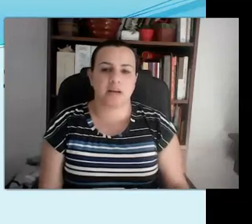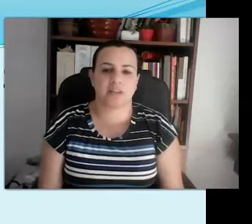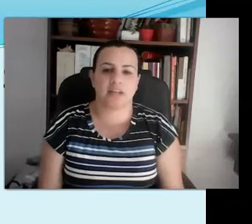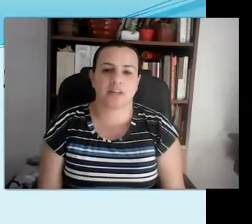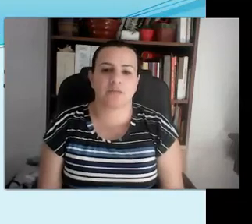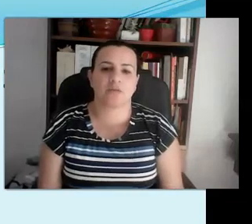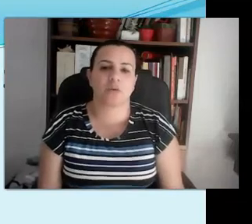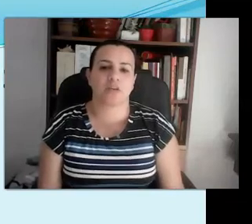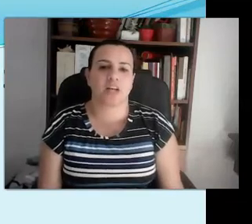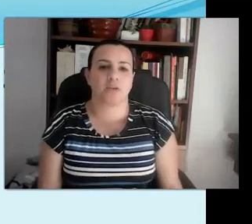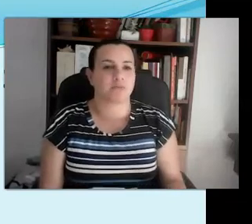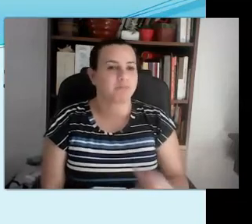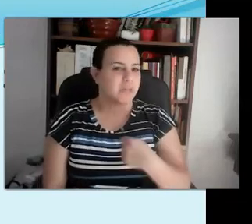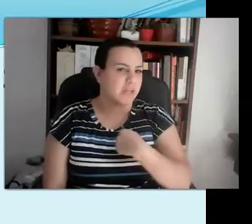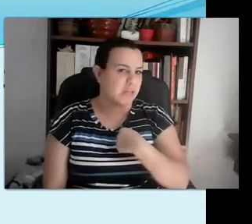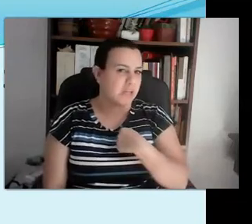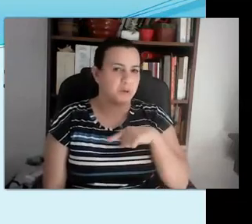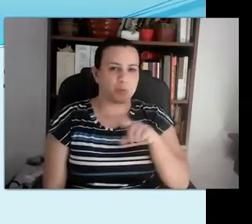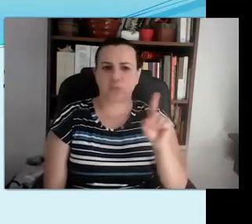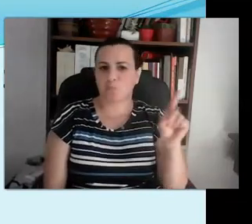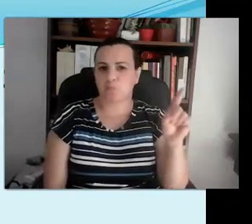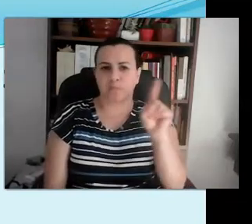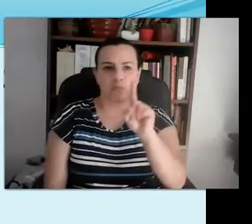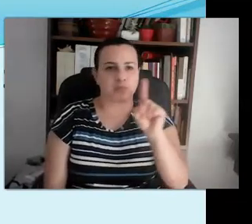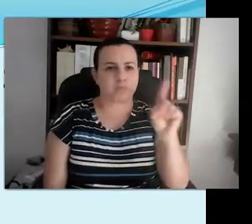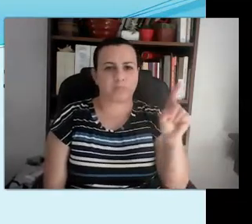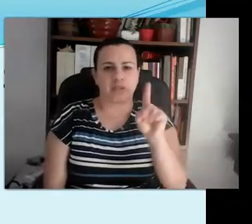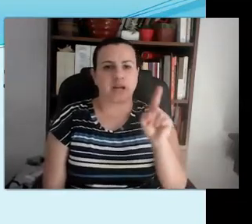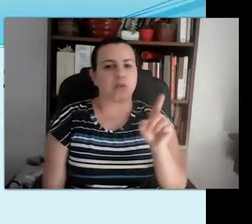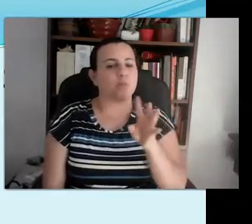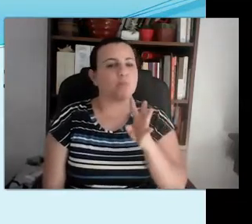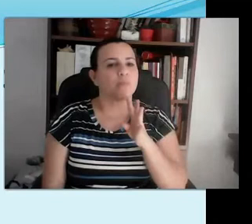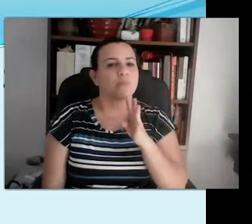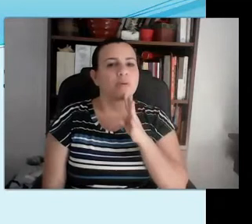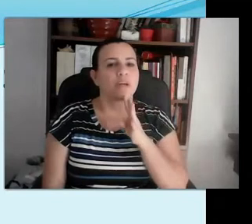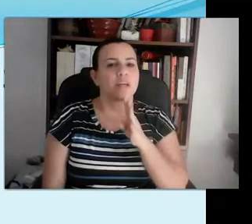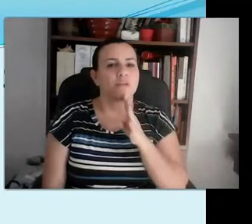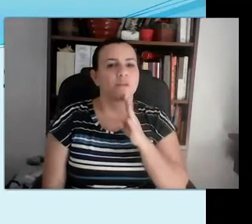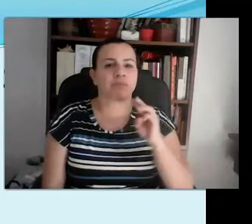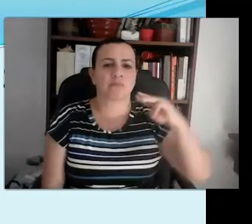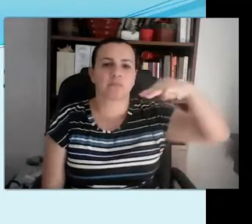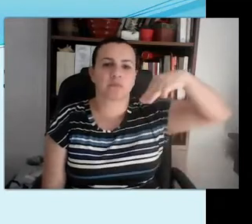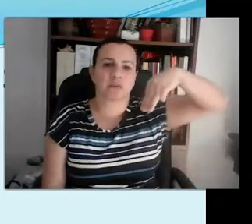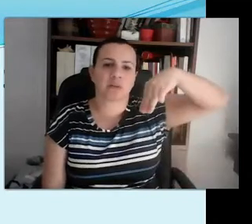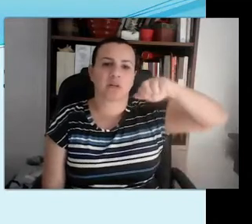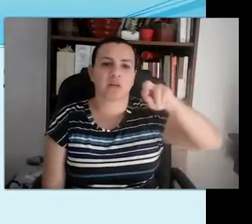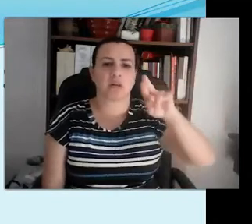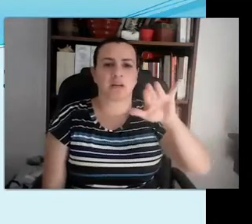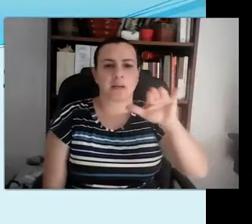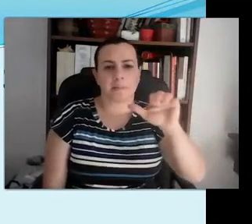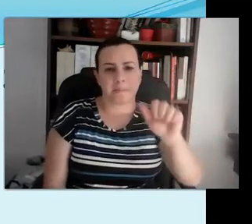Realizando o sinal de negativo com o indicador. Eu não conheço